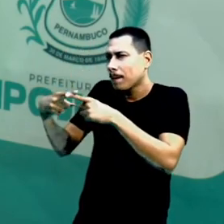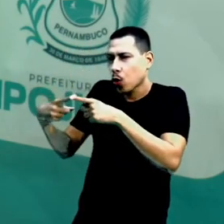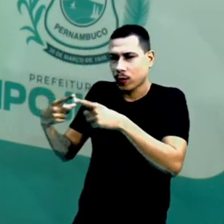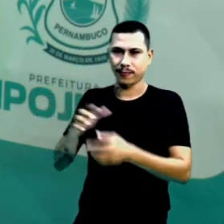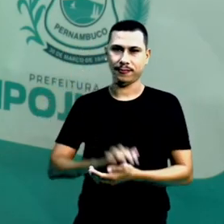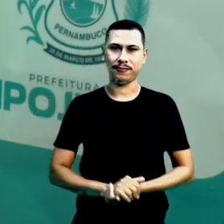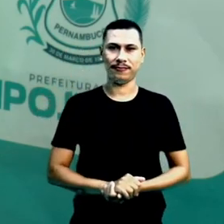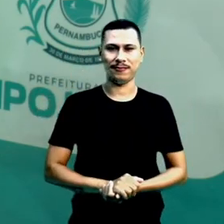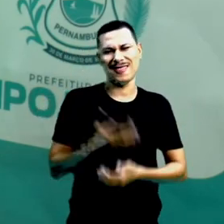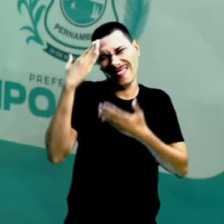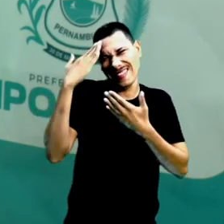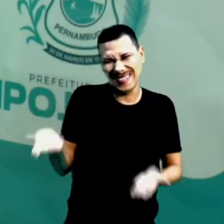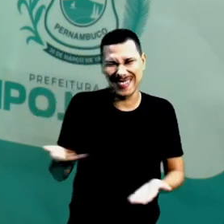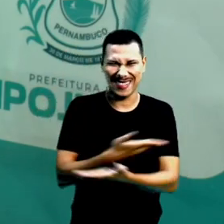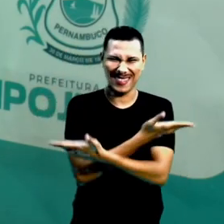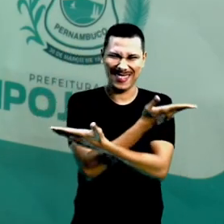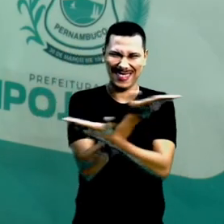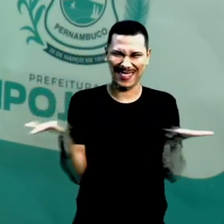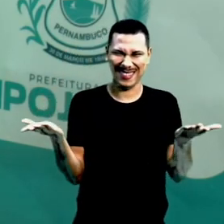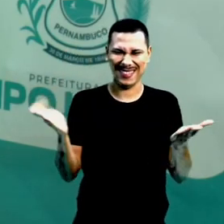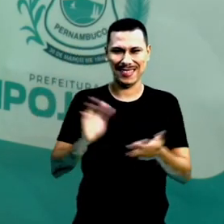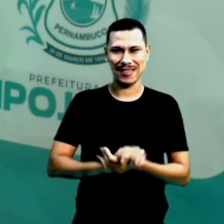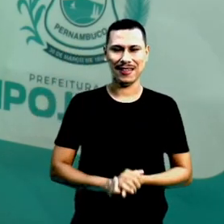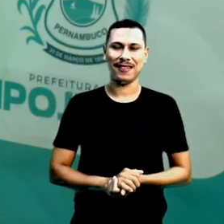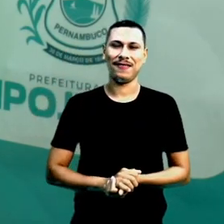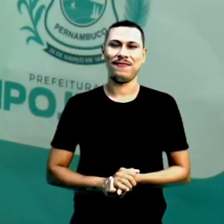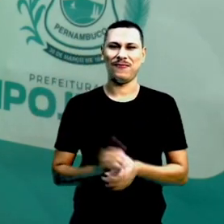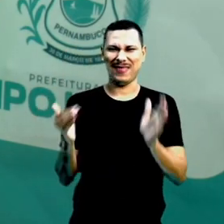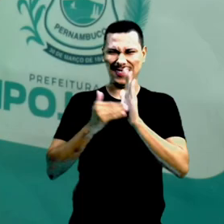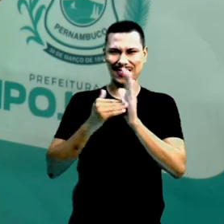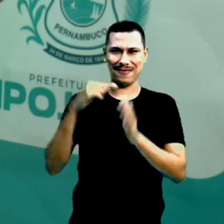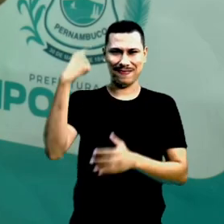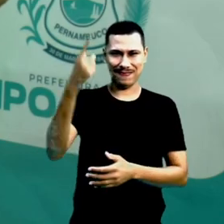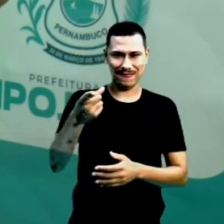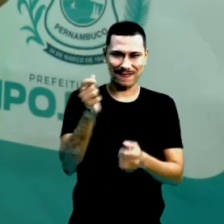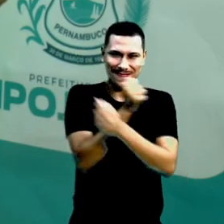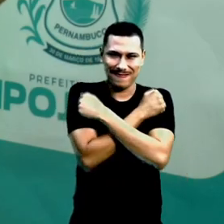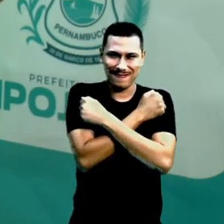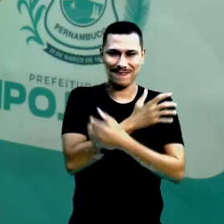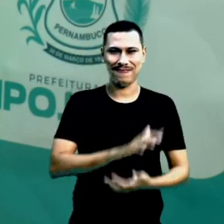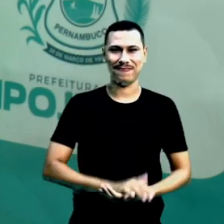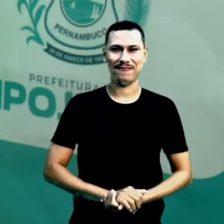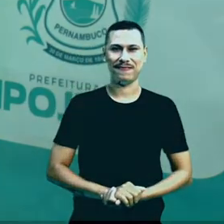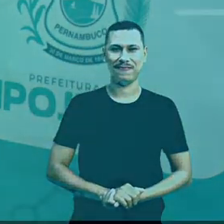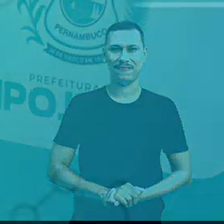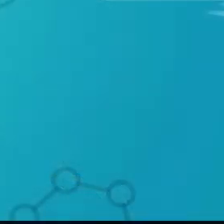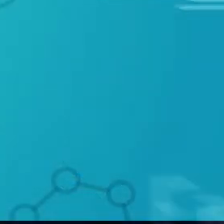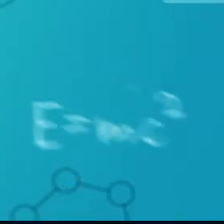Muito obrigado, pessoal, pela atenção. Fiquem com Deus e um abraço.